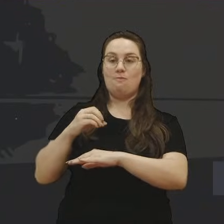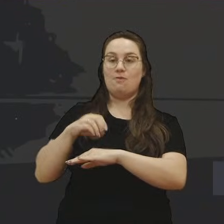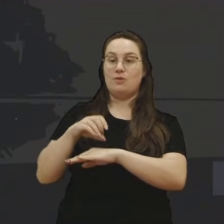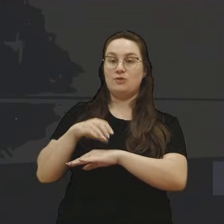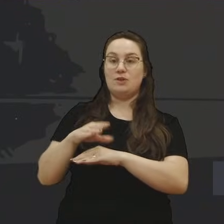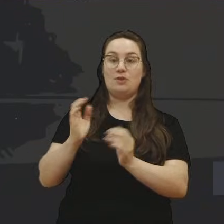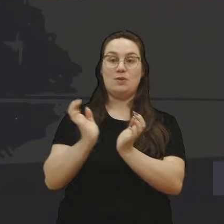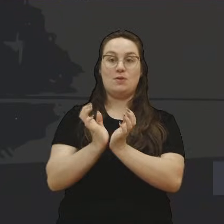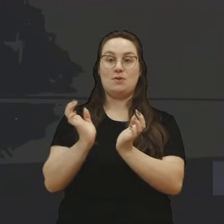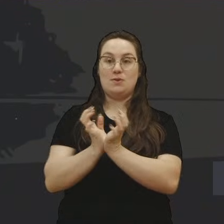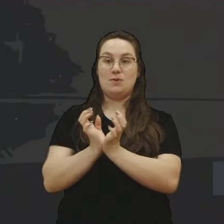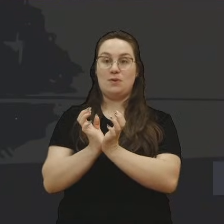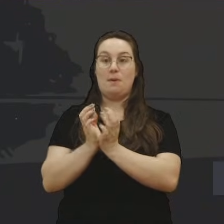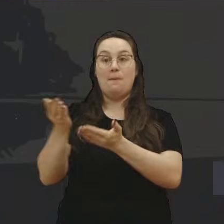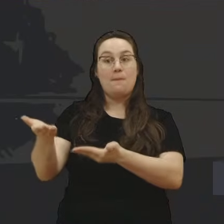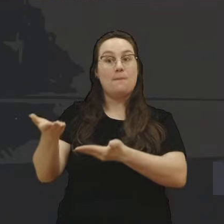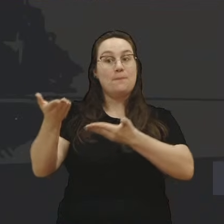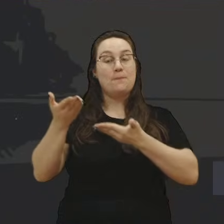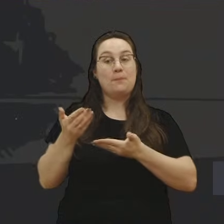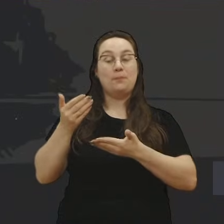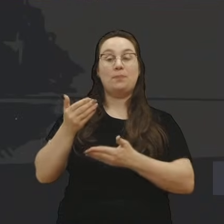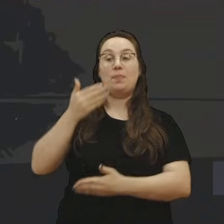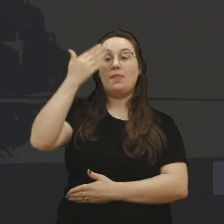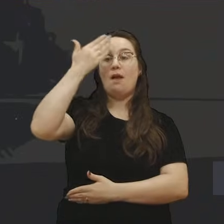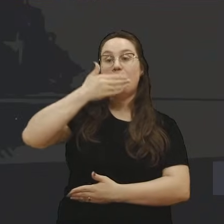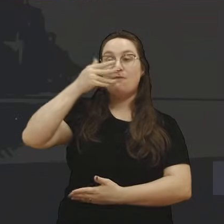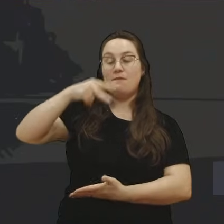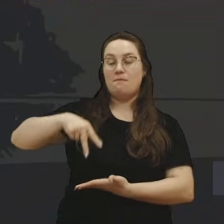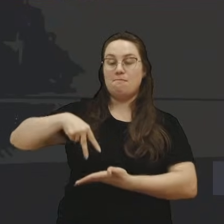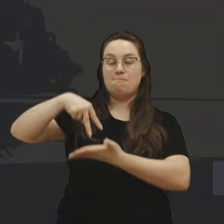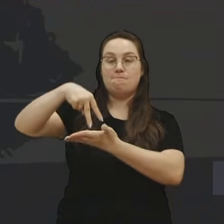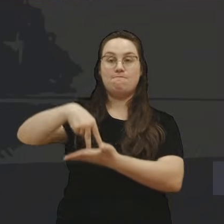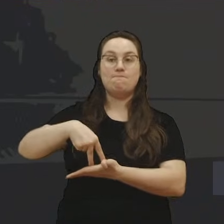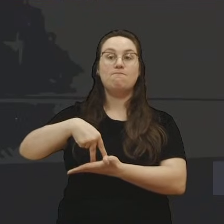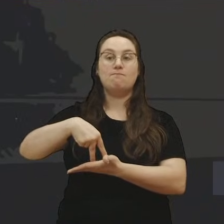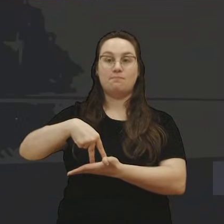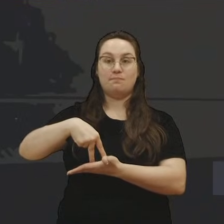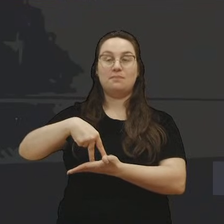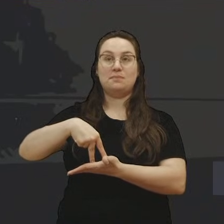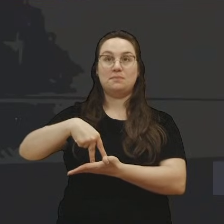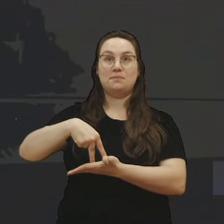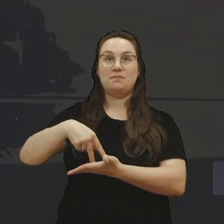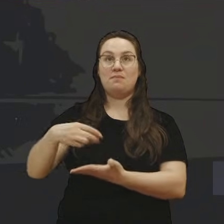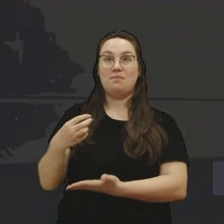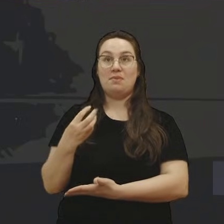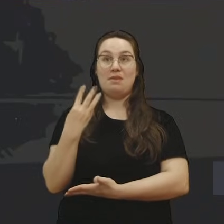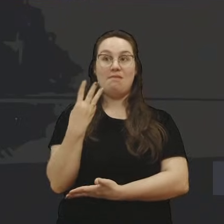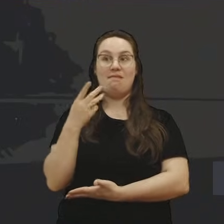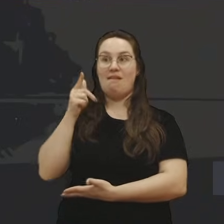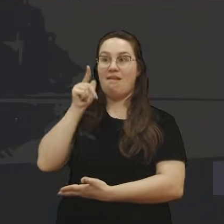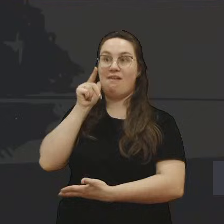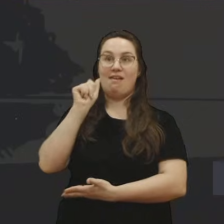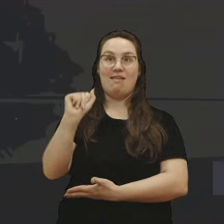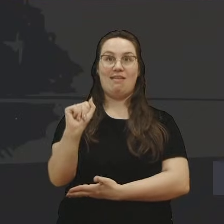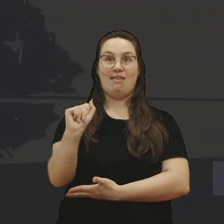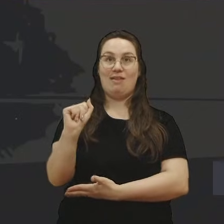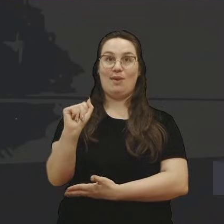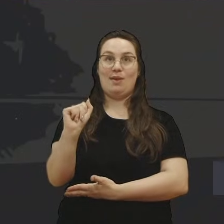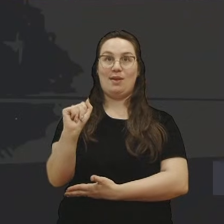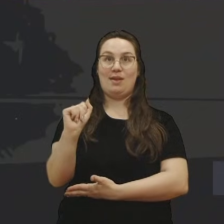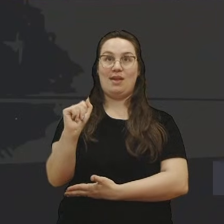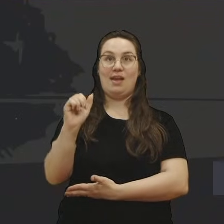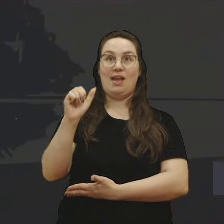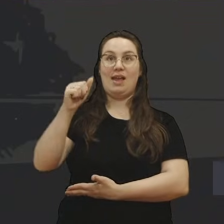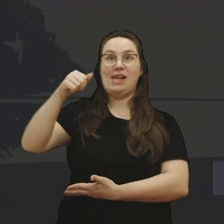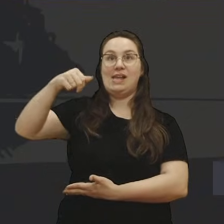categoria. Convidamos que compareçam aqui na frente da tribuna as 3 vencedoras.